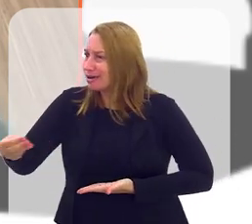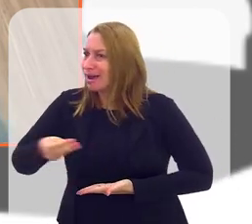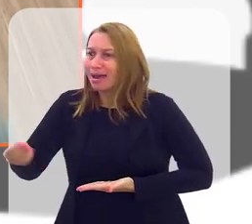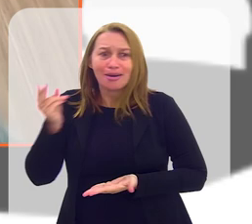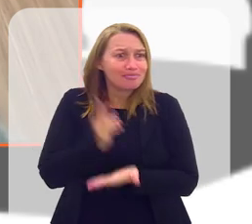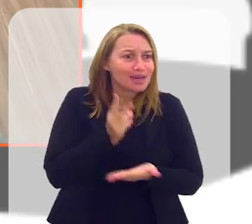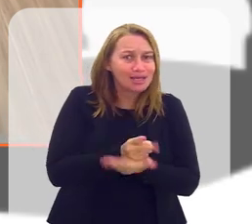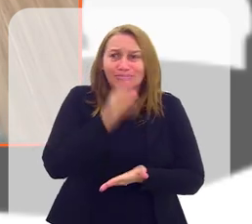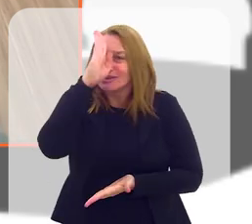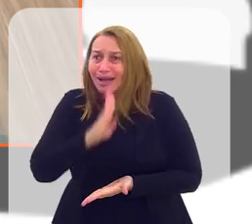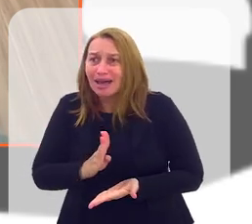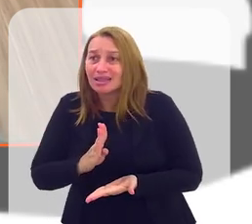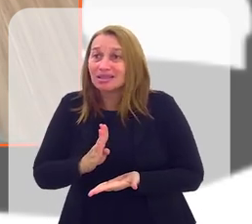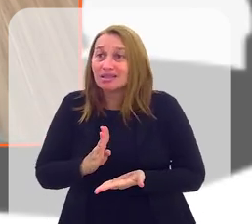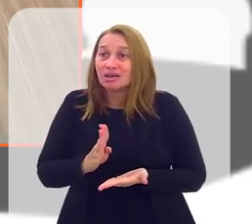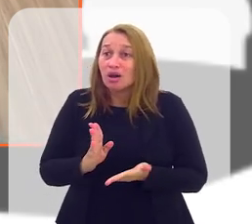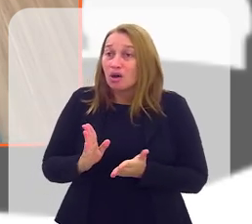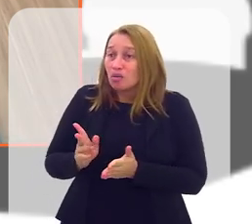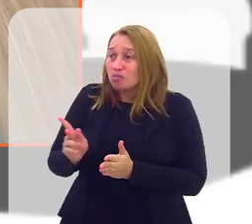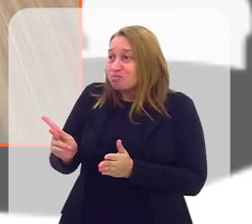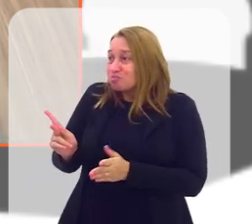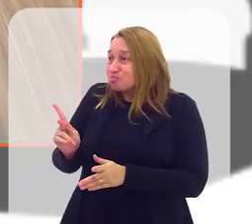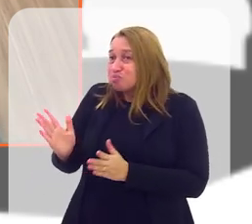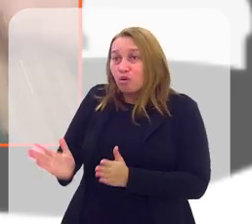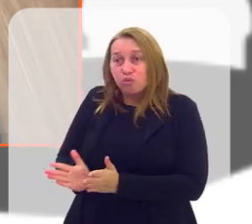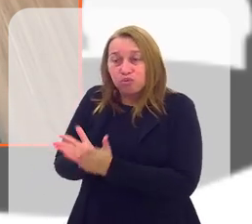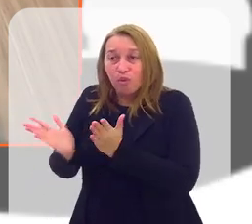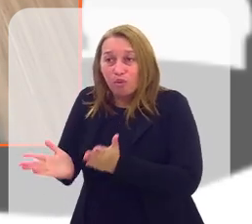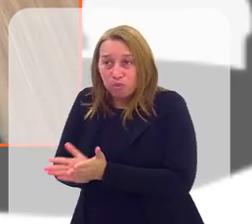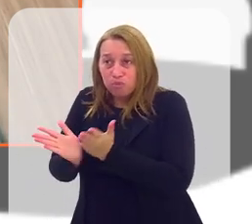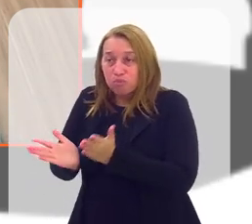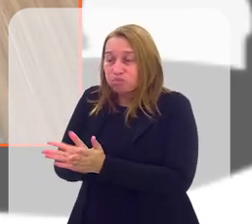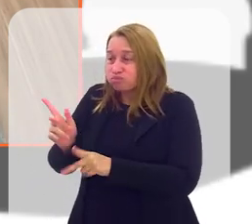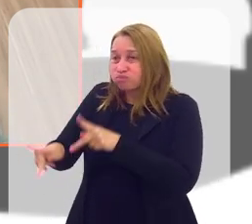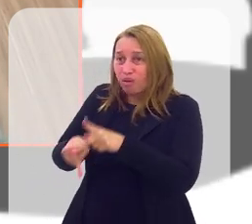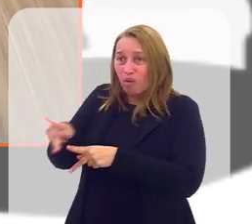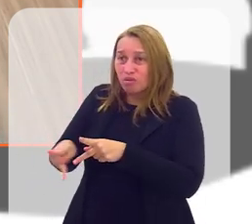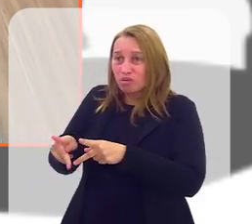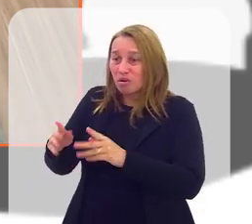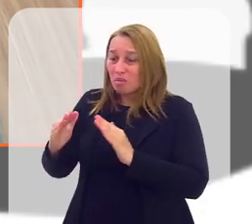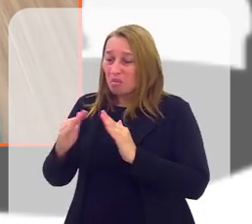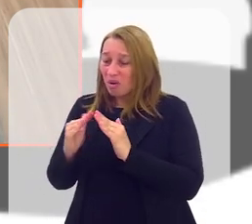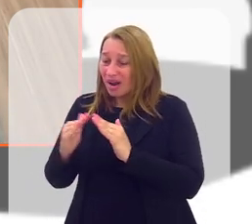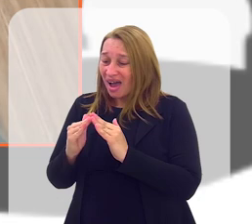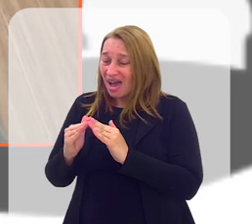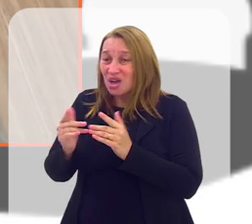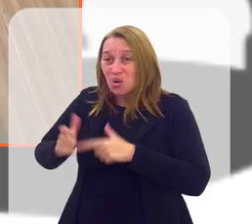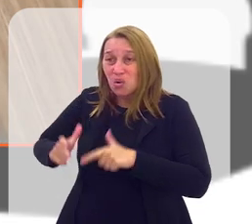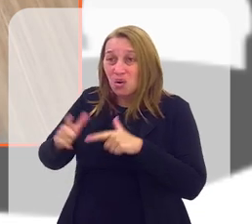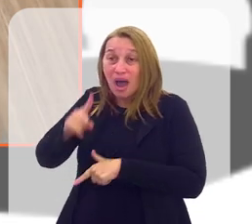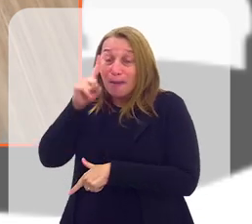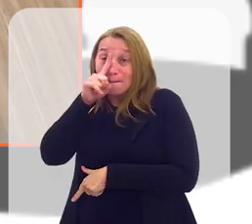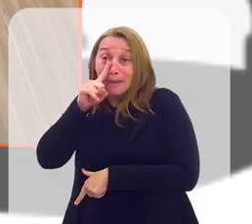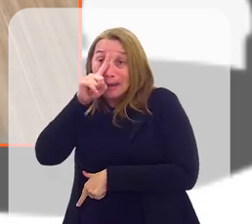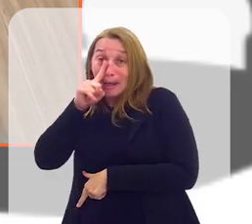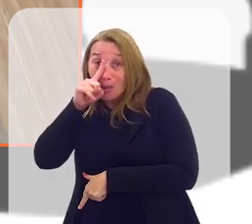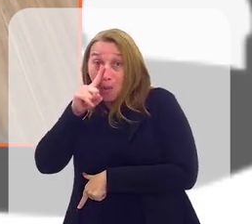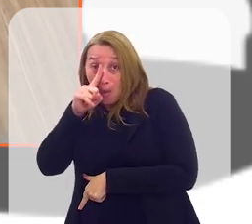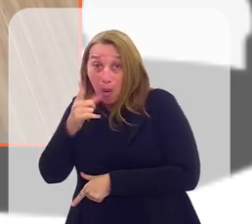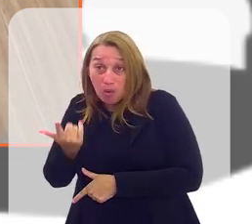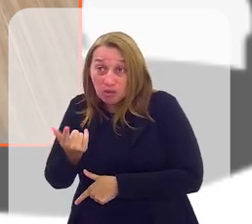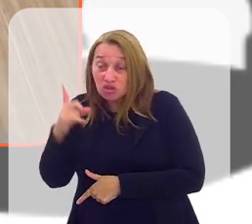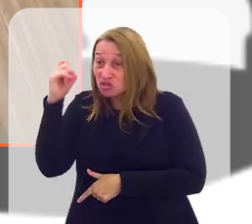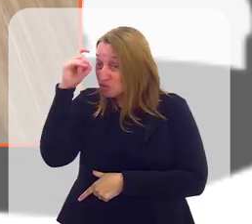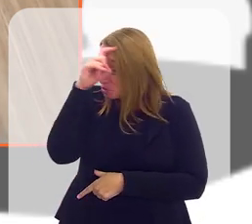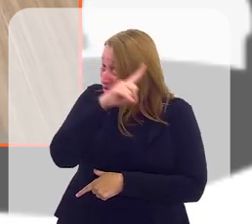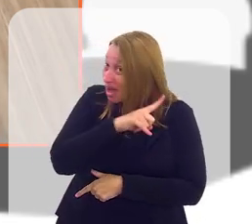sendo gratuitas, para populações que, ainda que morem em áreas de risco, ainda que morem em áreas